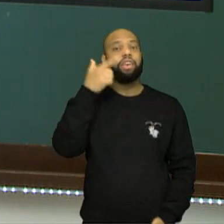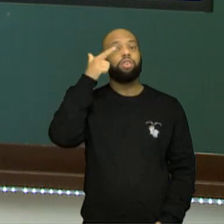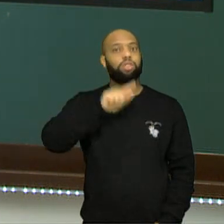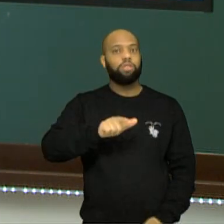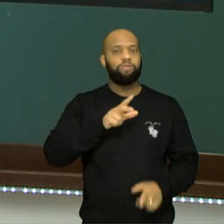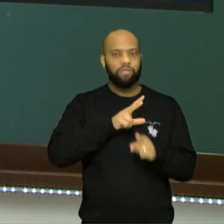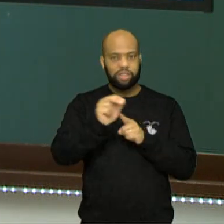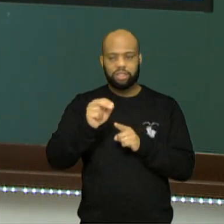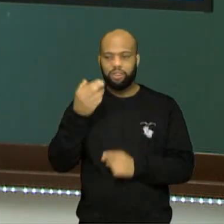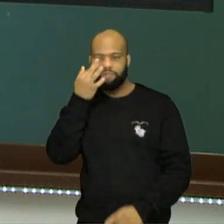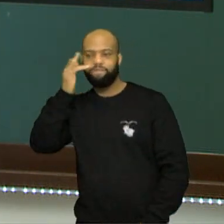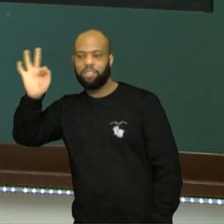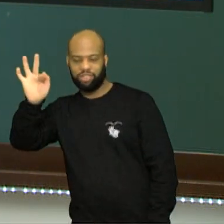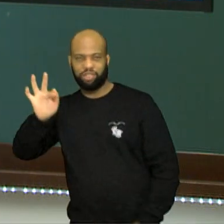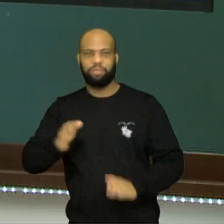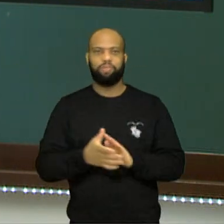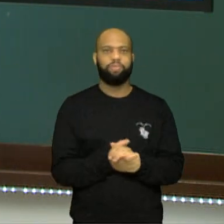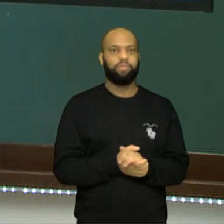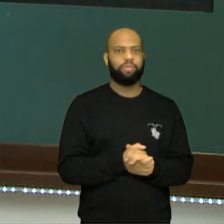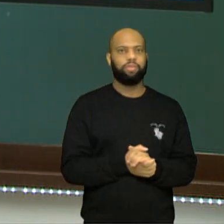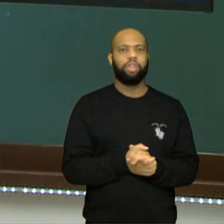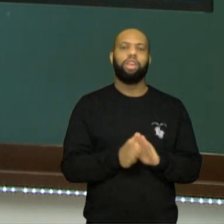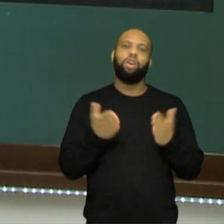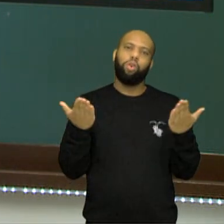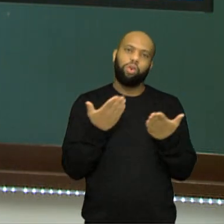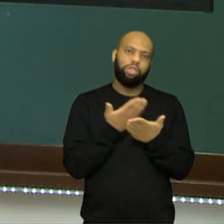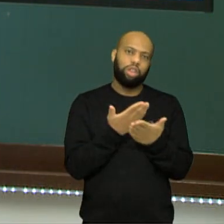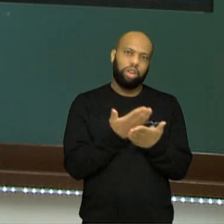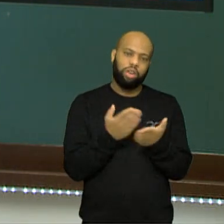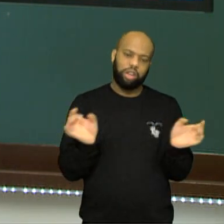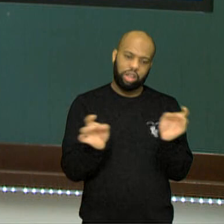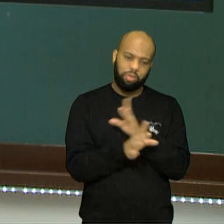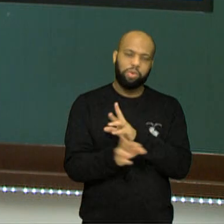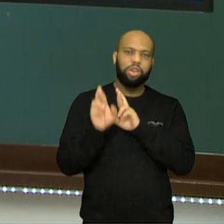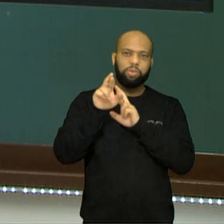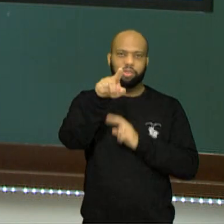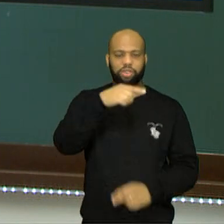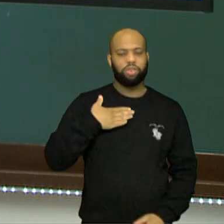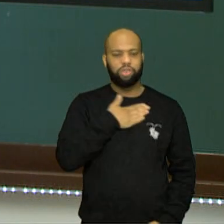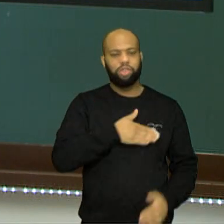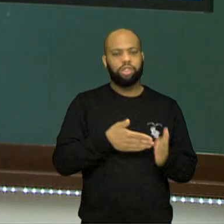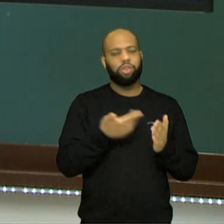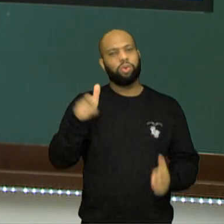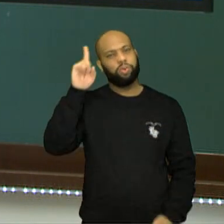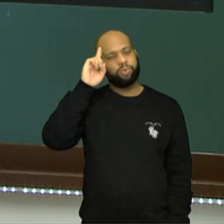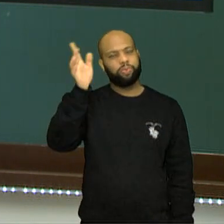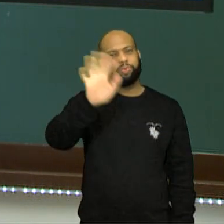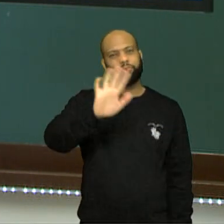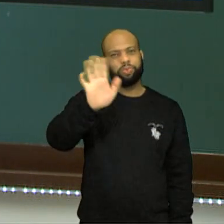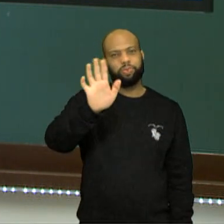França. Beleza, pessoal? Essa foi a nossa aula de hoje. Espero que tenham gostado e até a próxima.